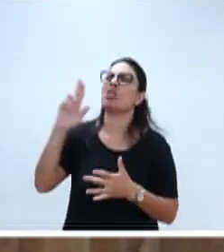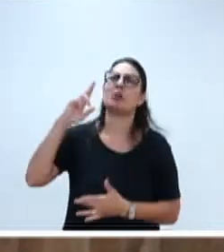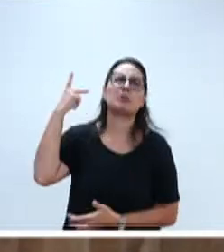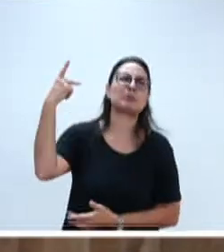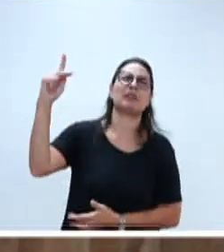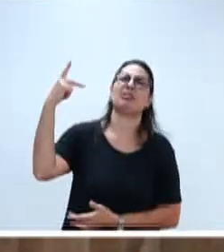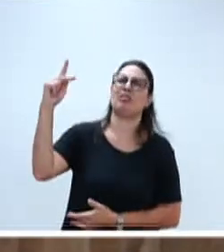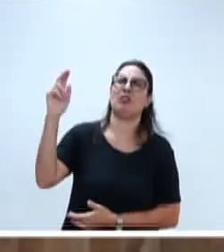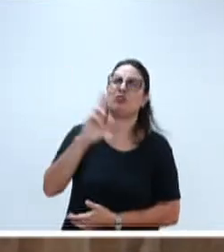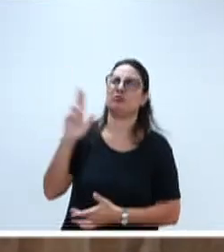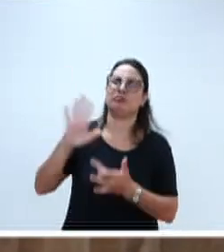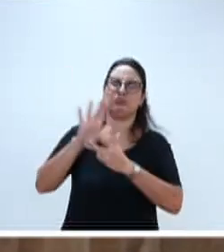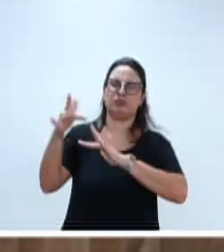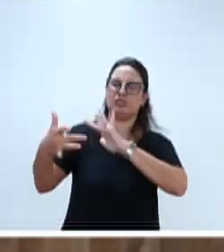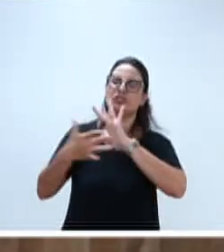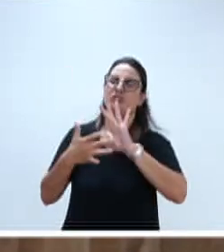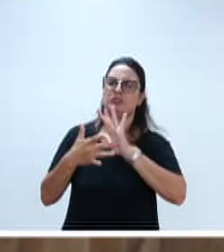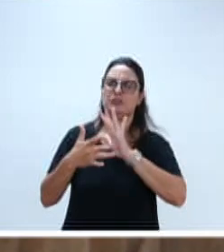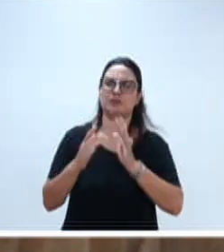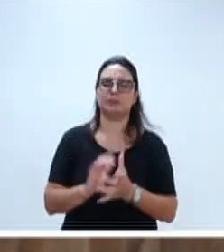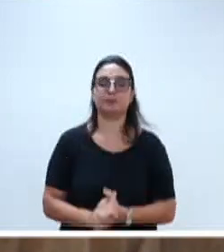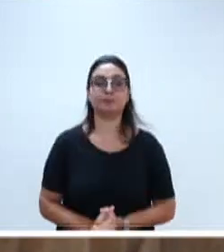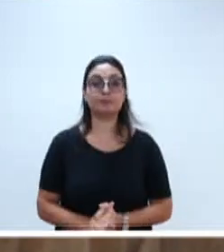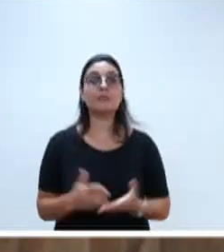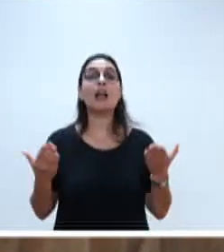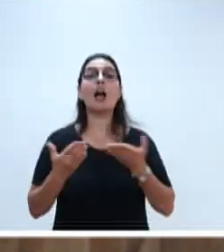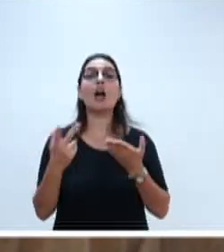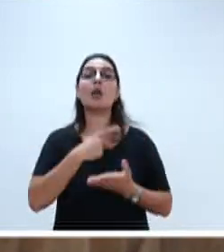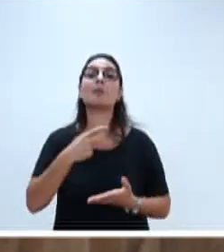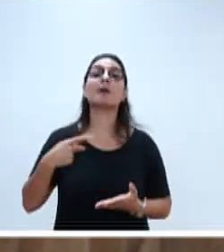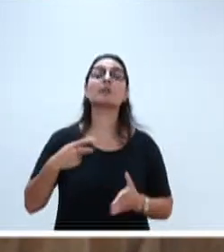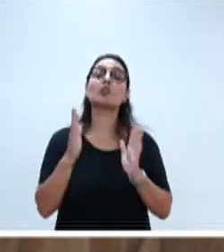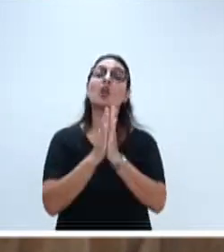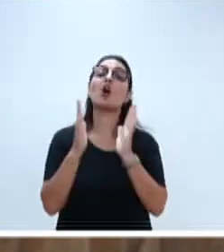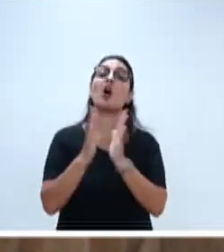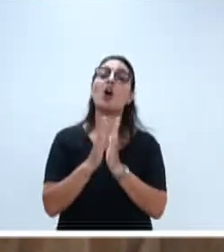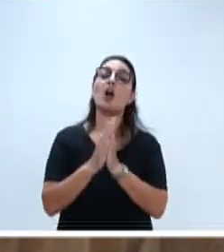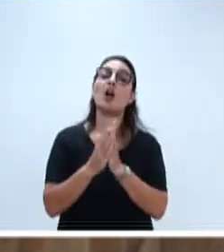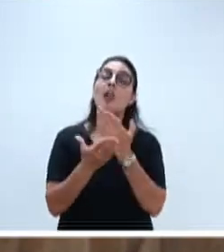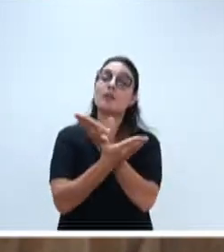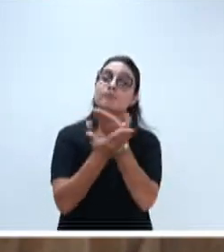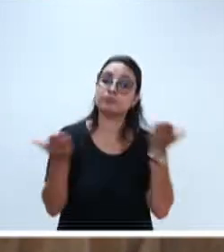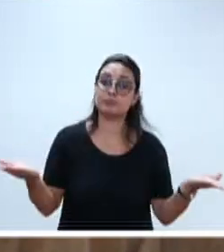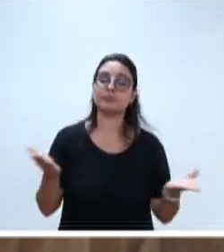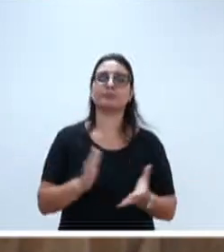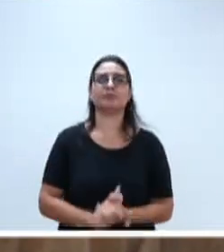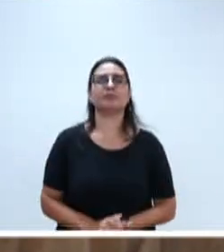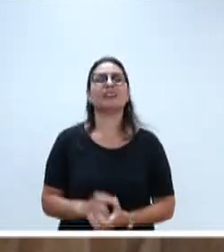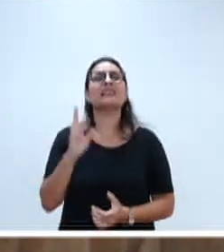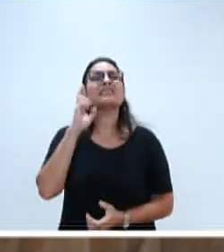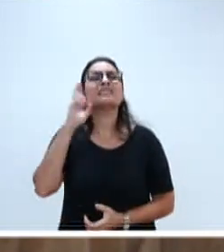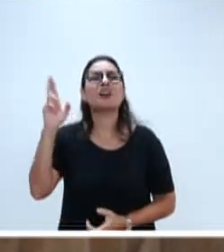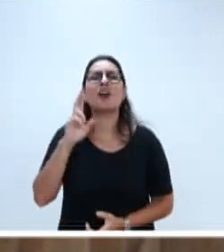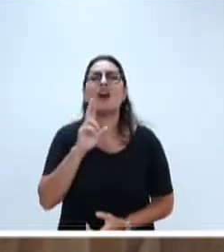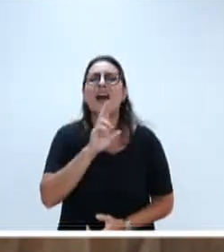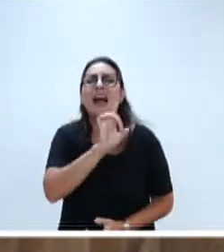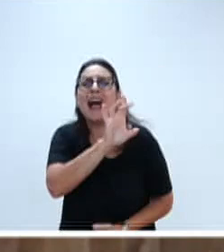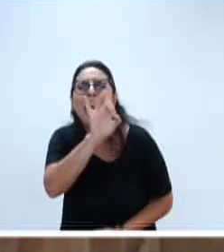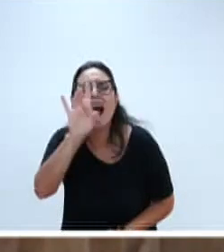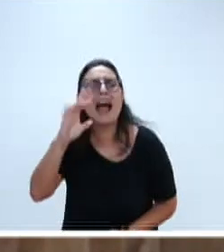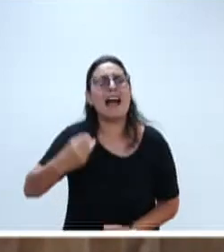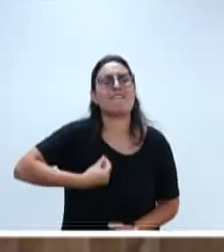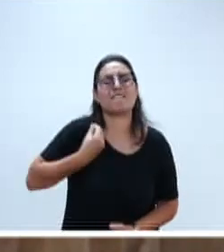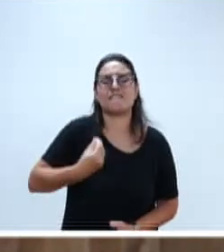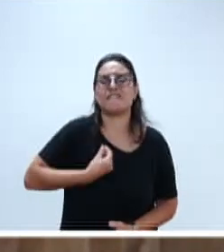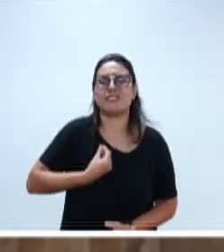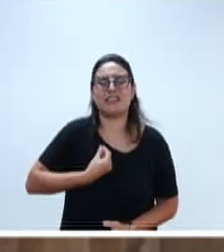você. Pai, eu quero colocar diante de ti cada vida, cada família, cada sonho, cada pessoa. Estende as tuas